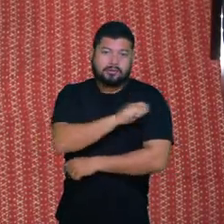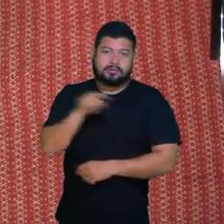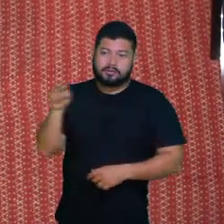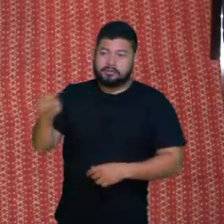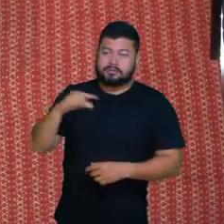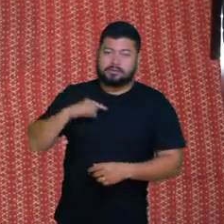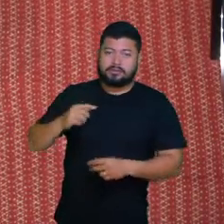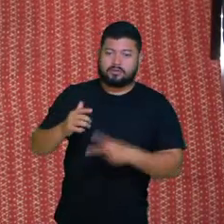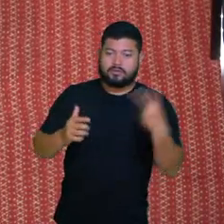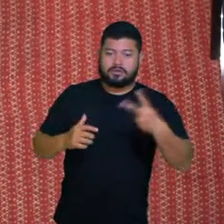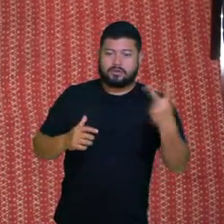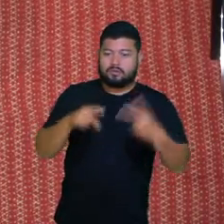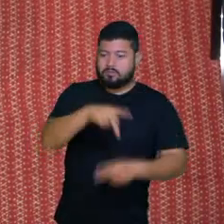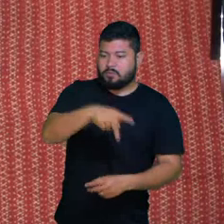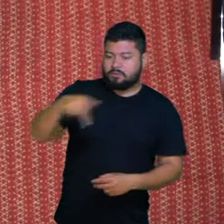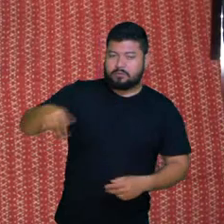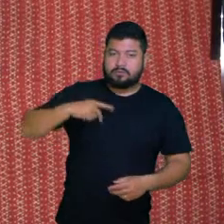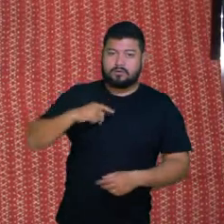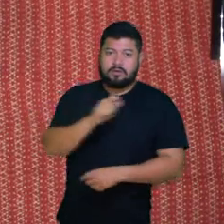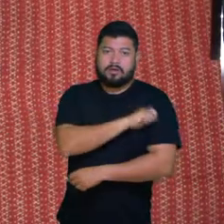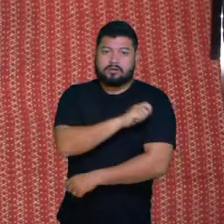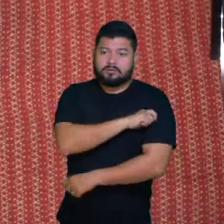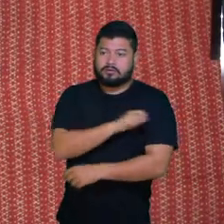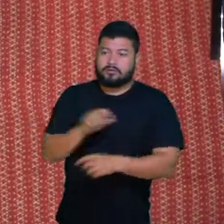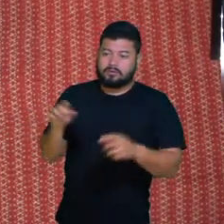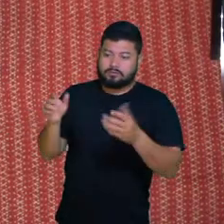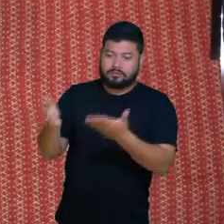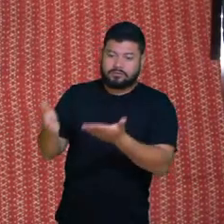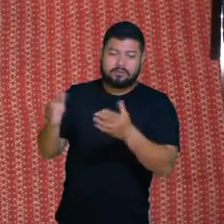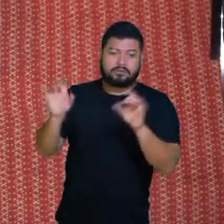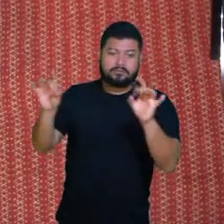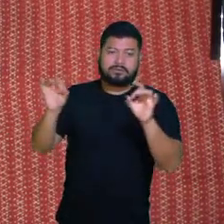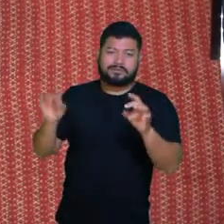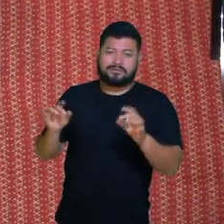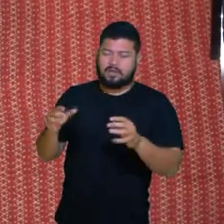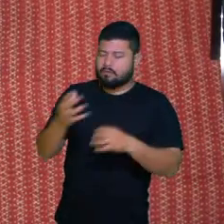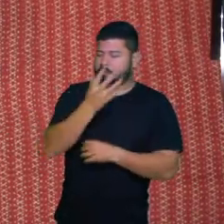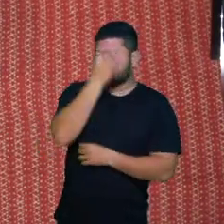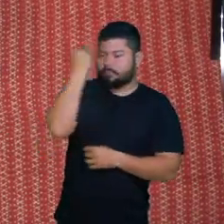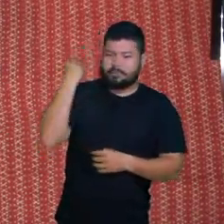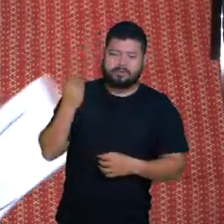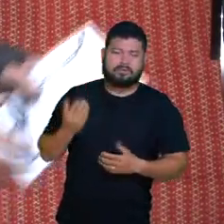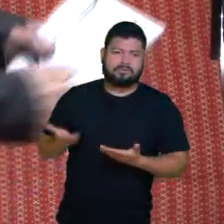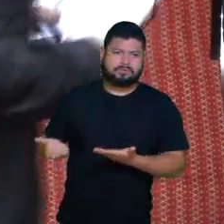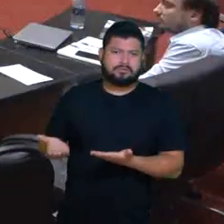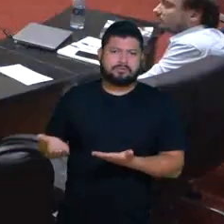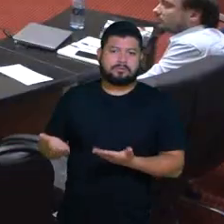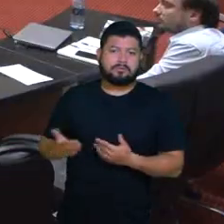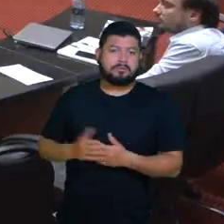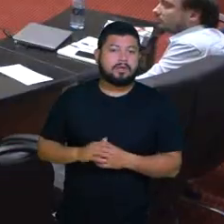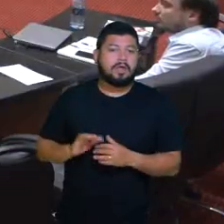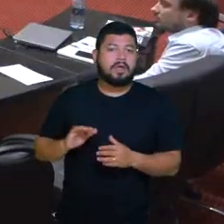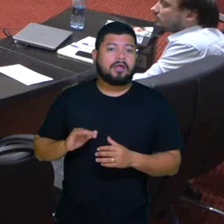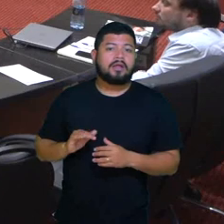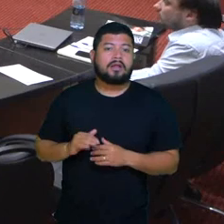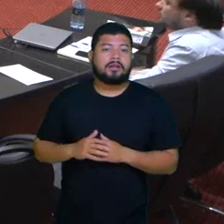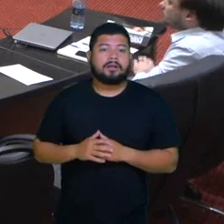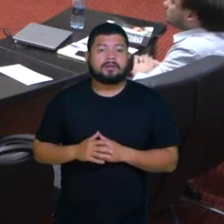segundo Professor os alunos especiais são esquecido até quando obrigado